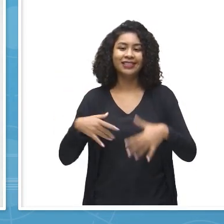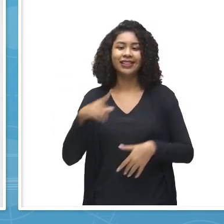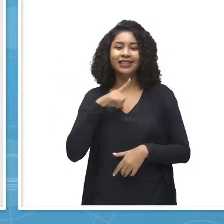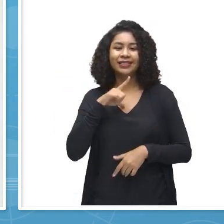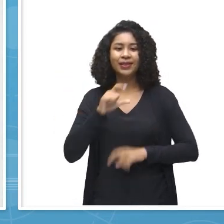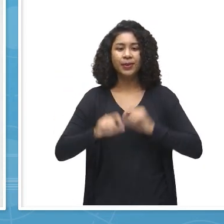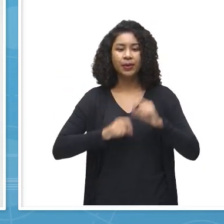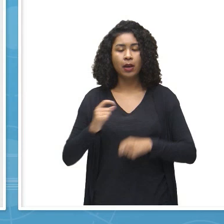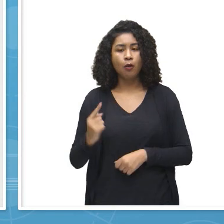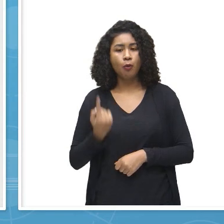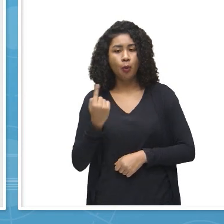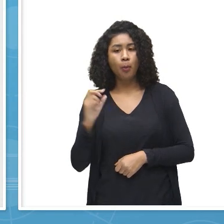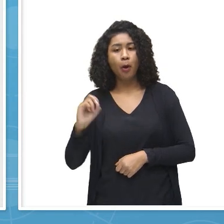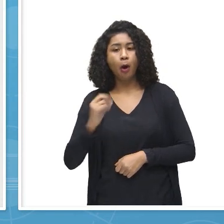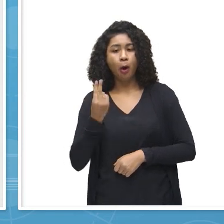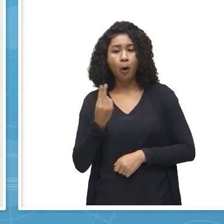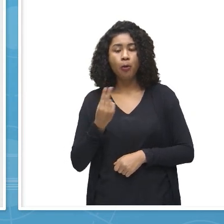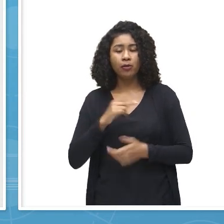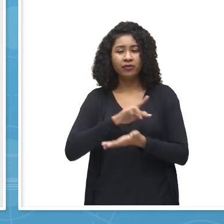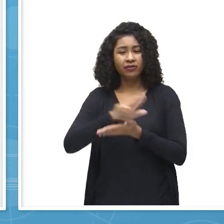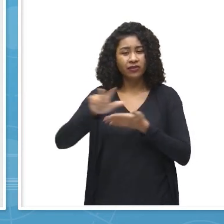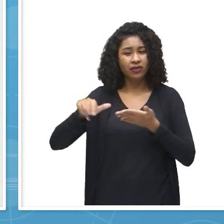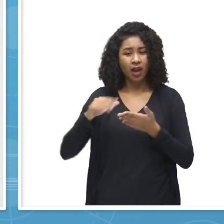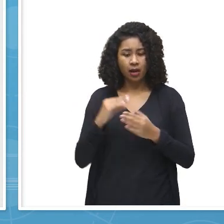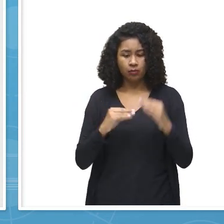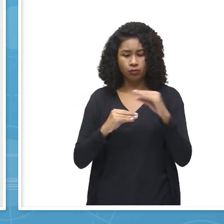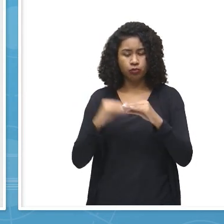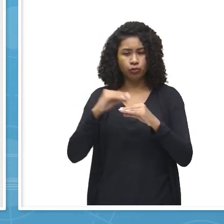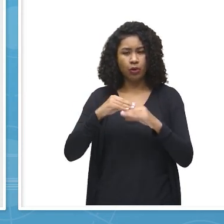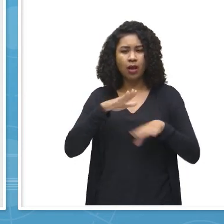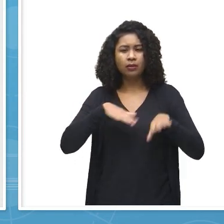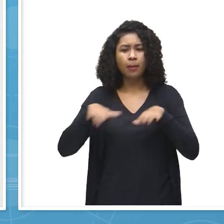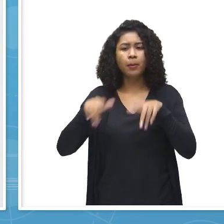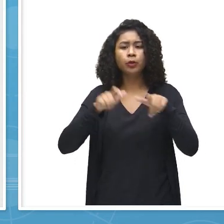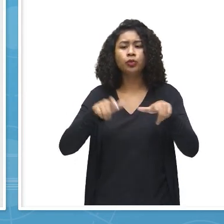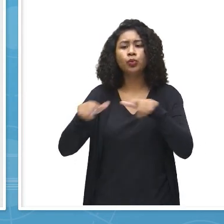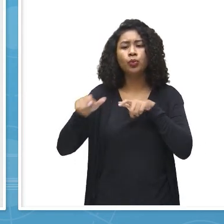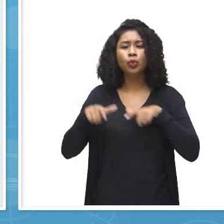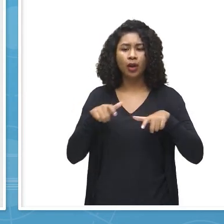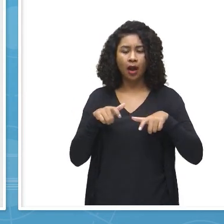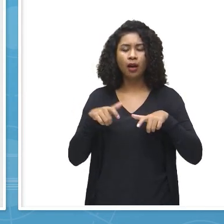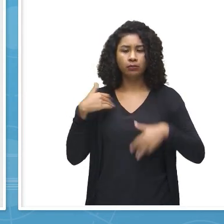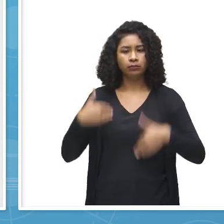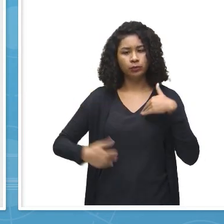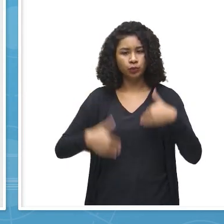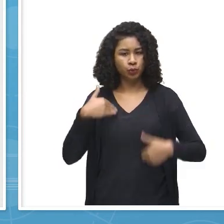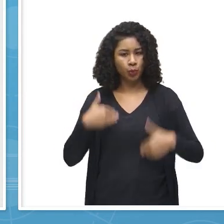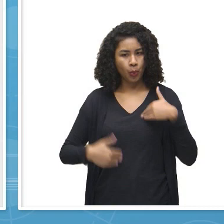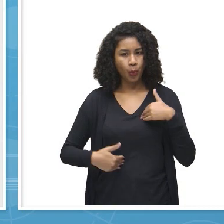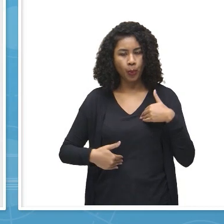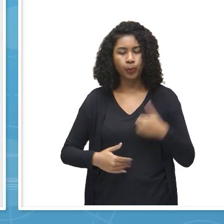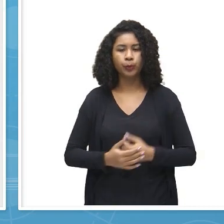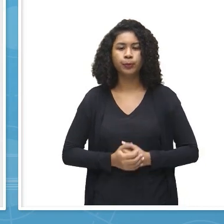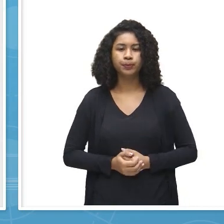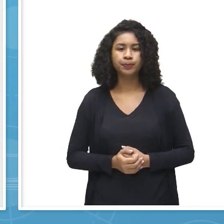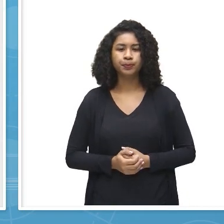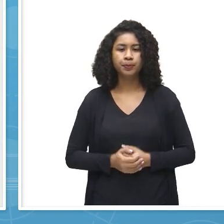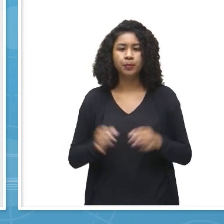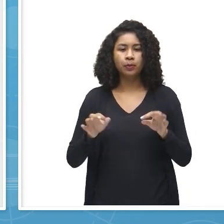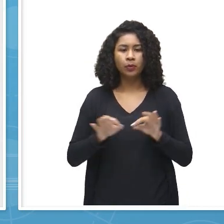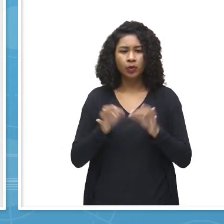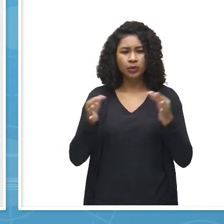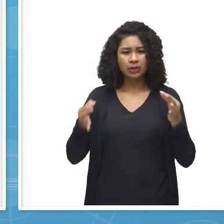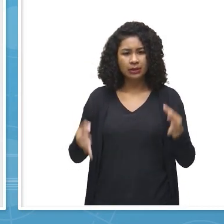uma ou mais camadas, depende de onde esse tecido é encontrado no nosso corpo. O epitélio simples é formado por uma camada